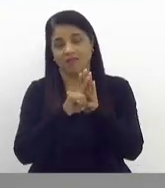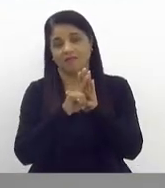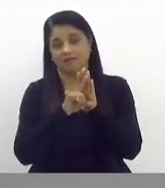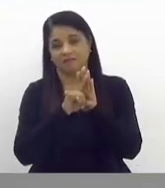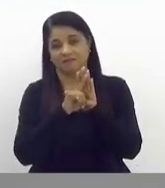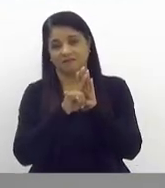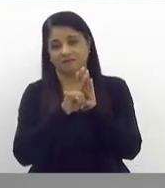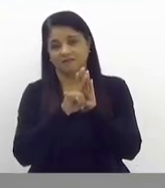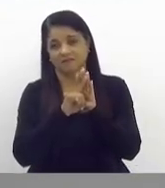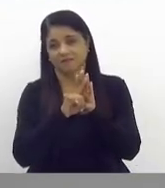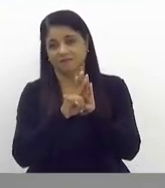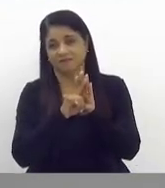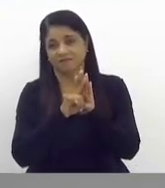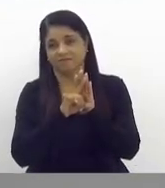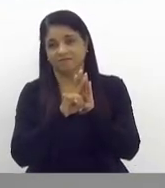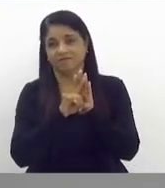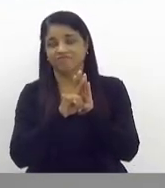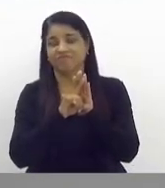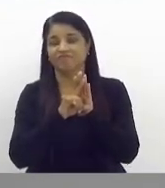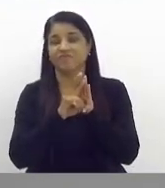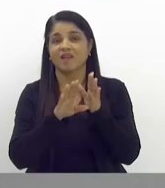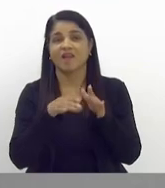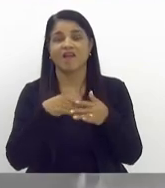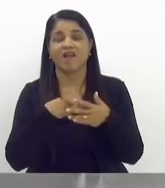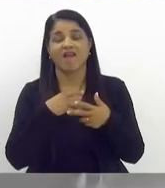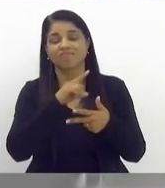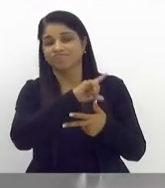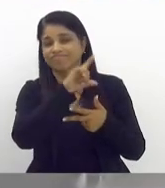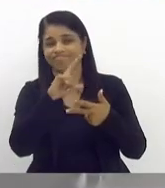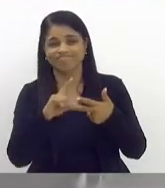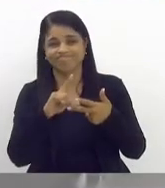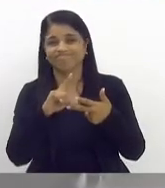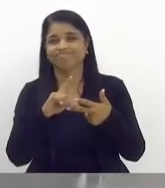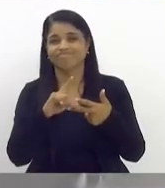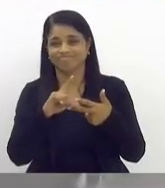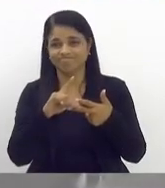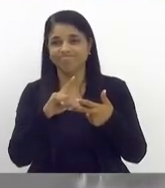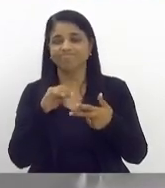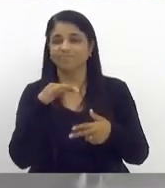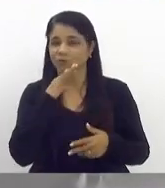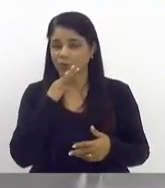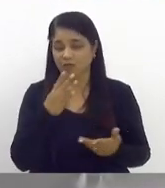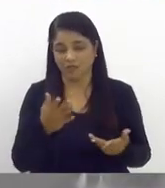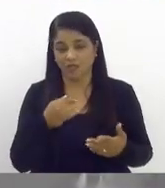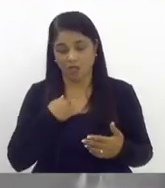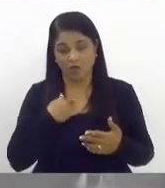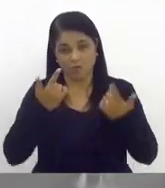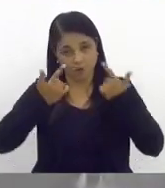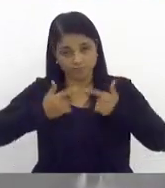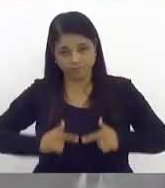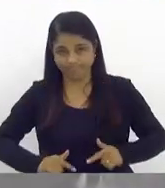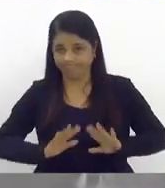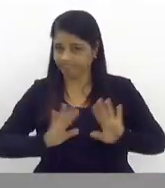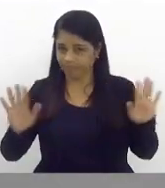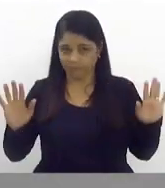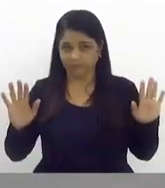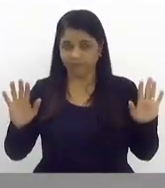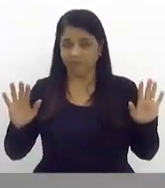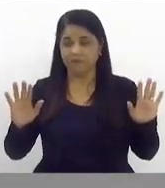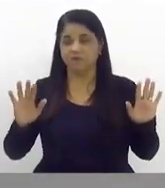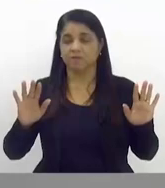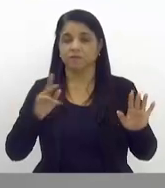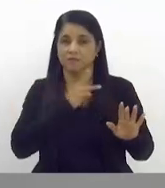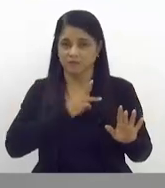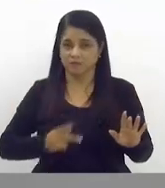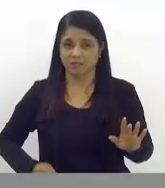abster. Mas a técnica é muito ruim, a técnica legislativa é muito ruim. É assim, presidente, eu vou me abster por conta dessa questão de ser uma